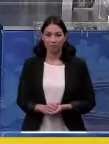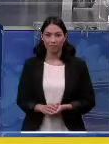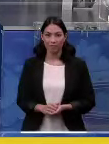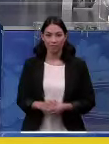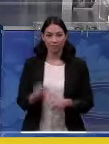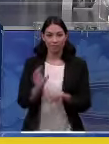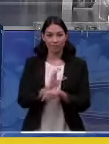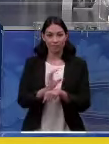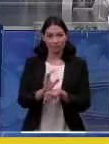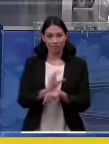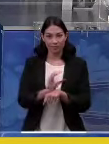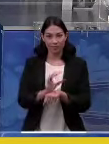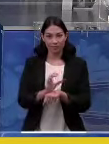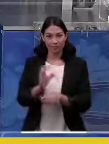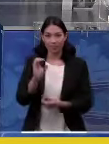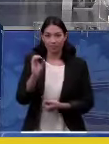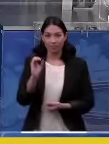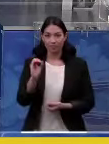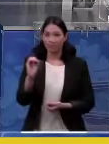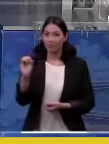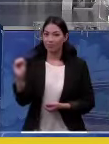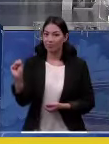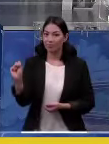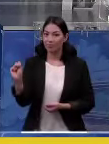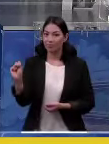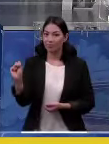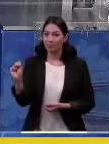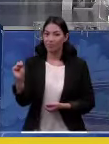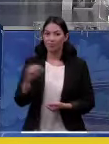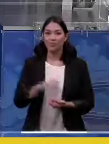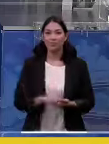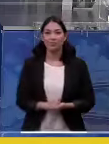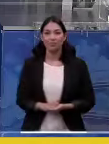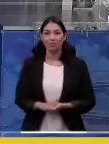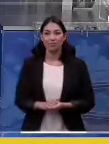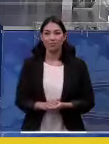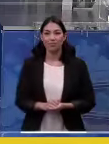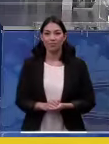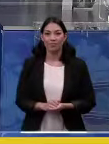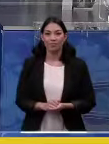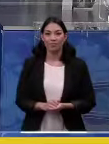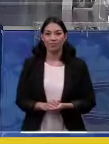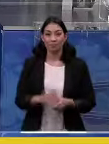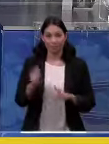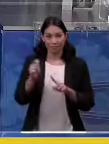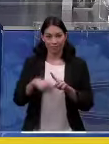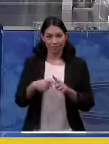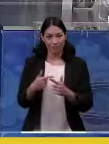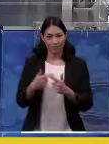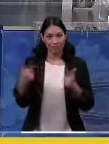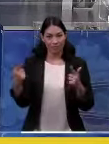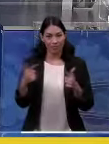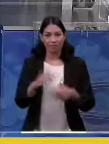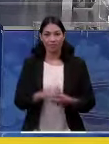Bola cinza, número 08. Cinza 08. Portanto, o mês da sorte